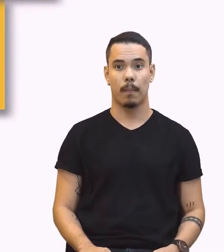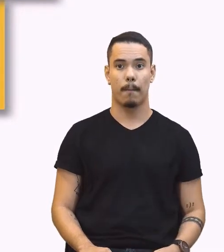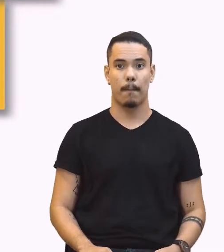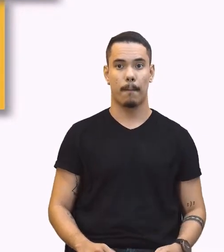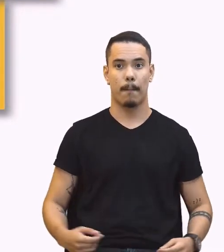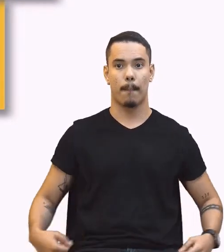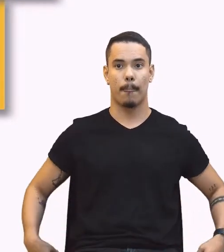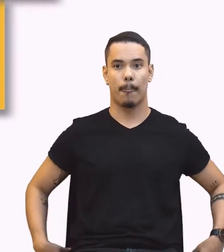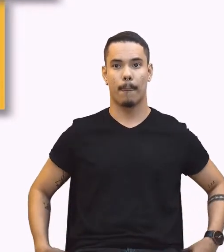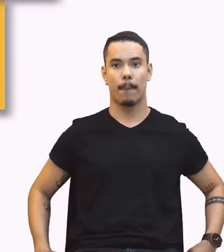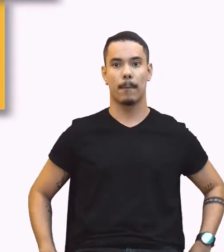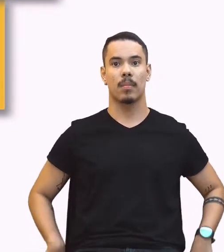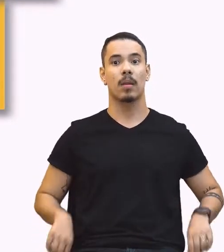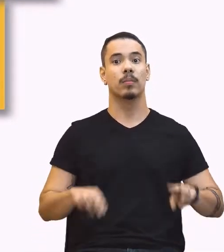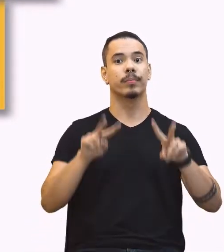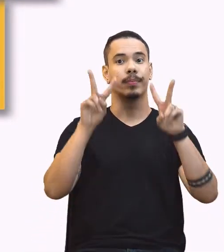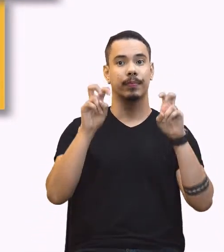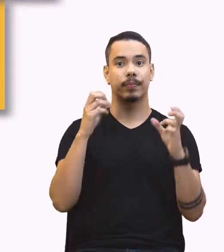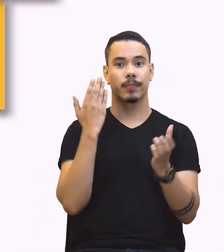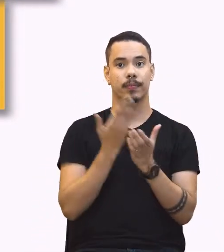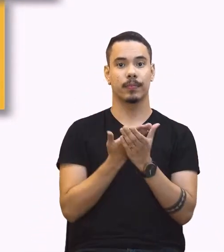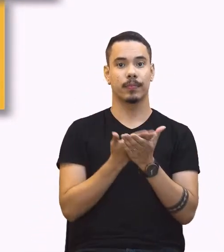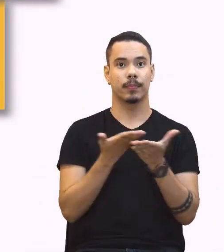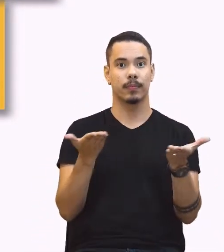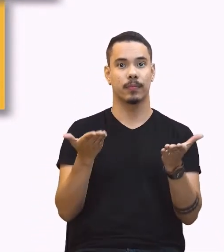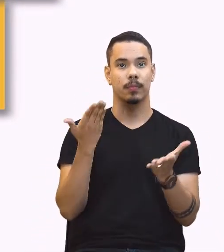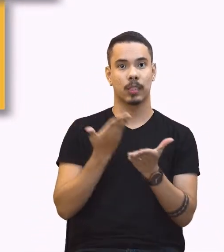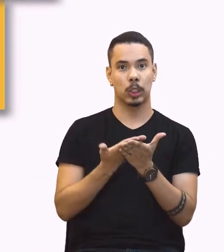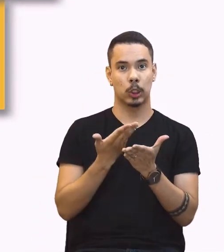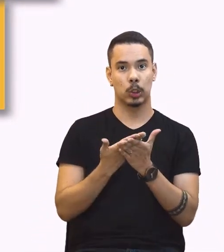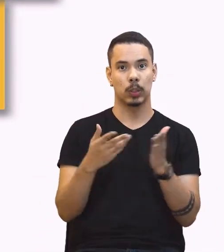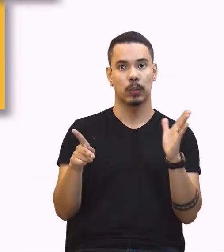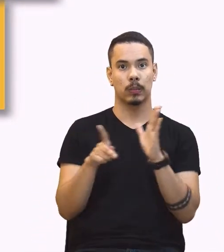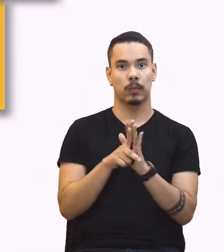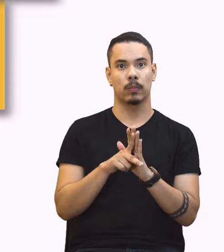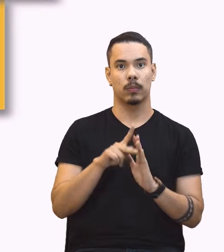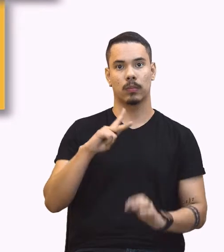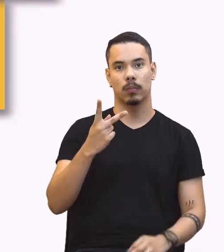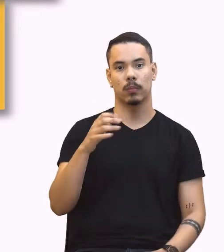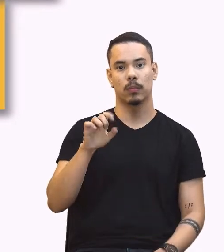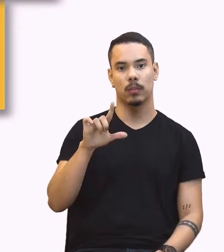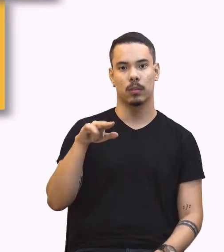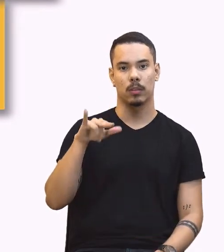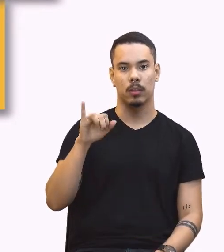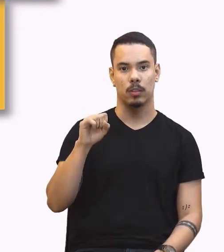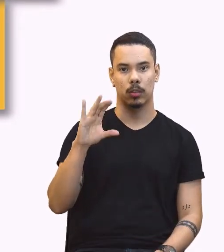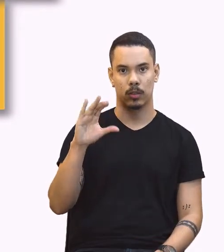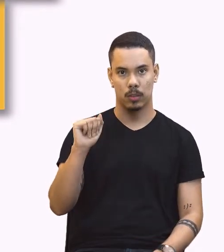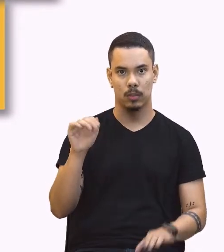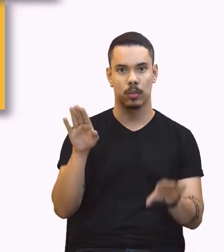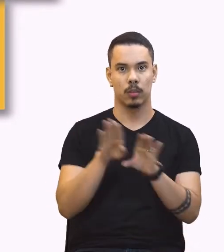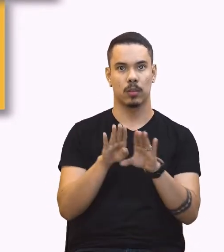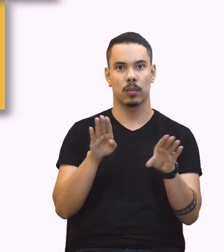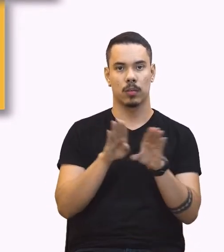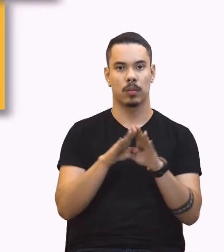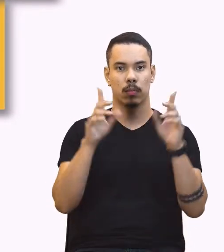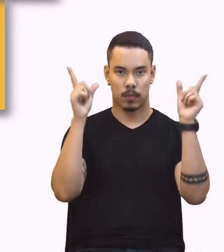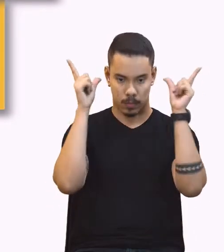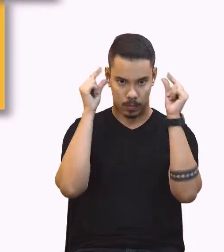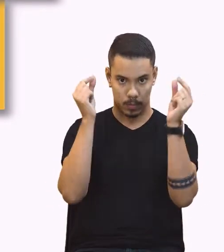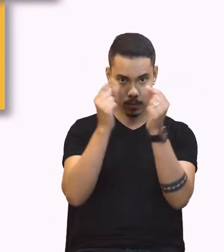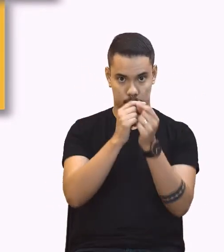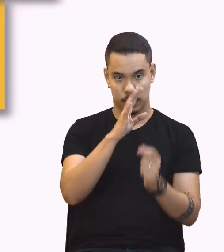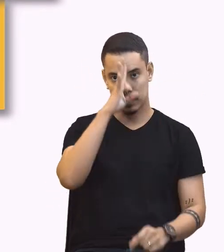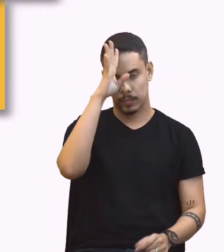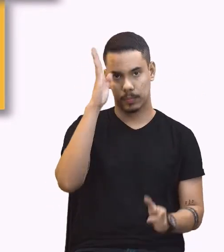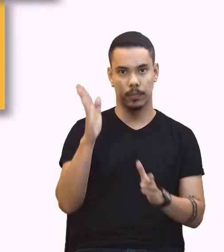O tema da aula de hoje, as escolas helenísticas e greco-romanas, parte 1.